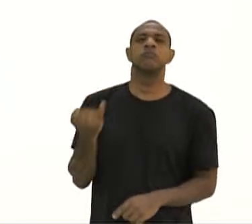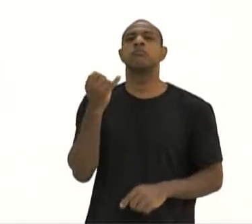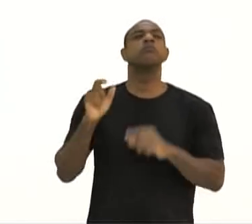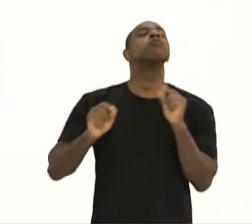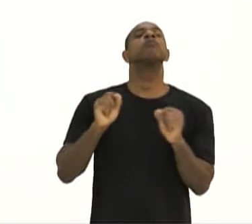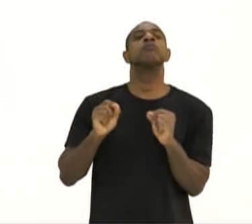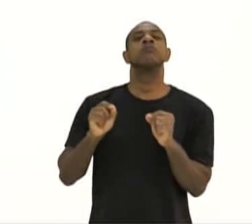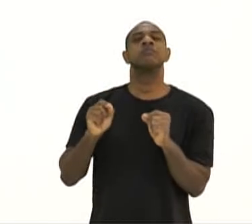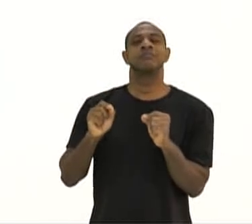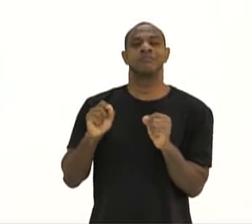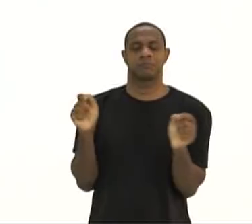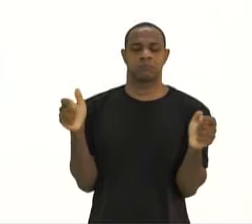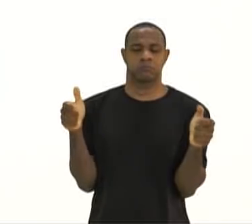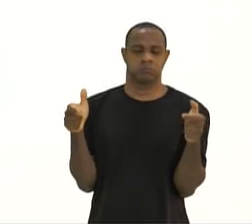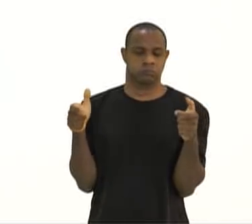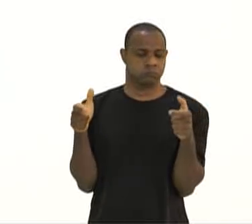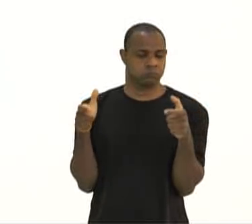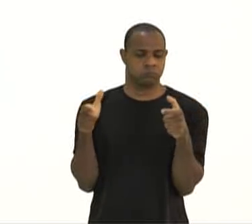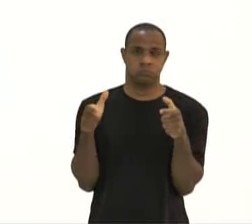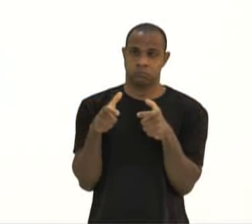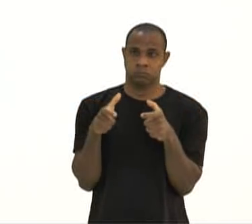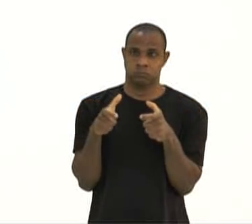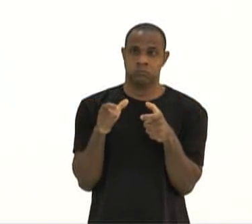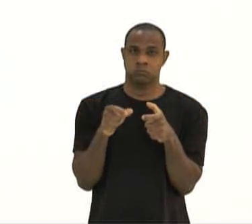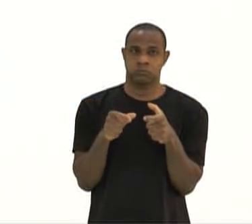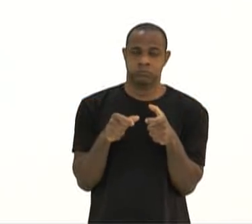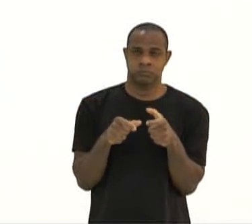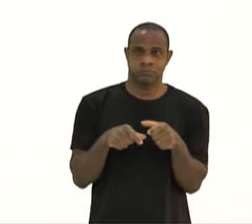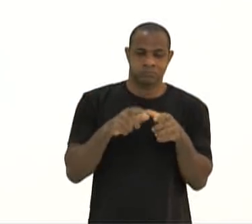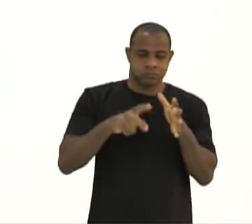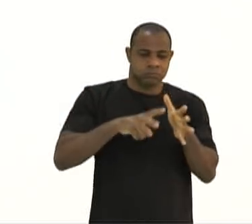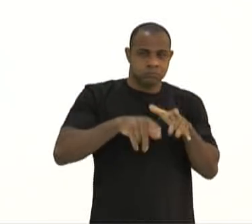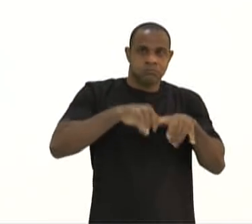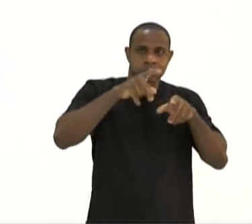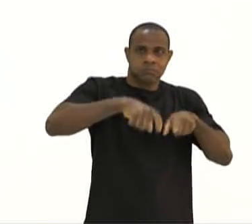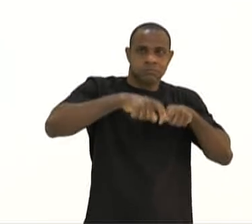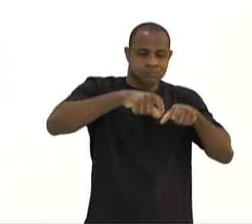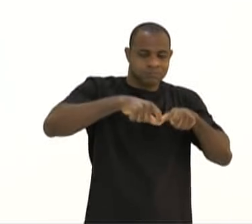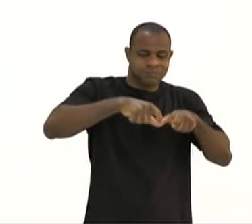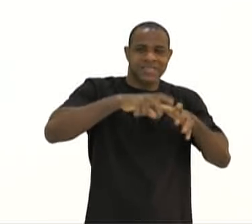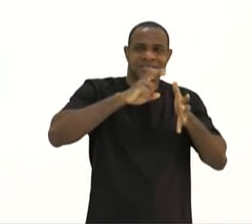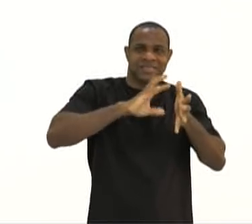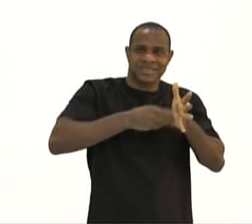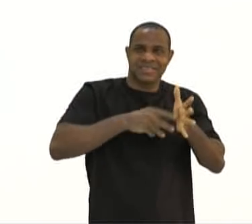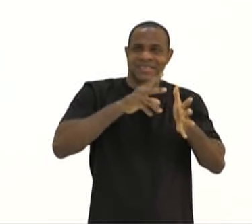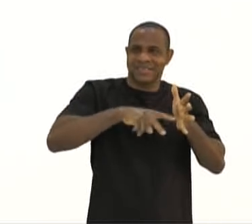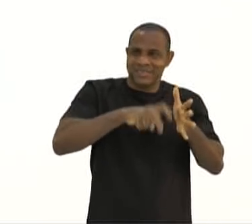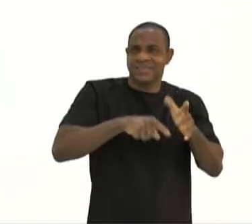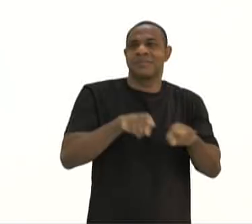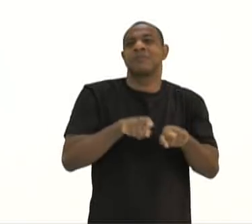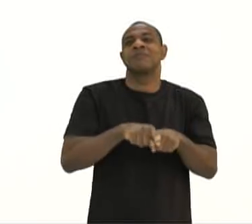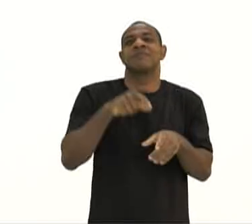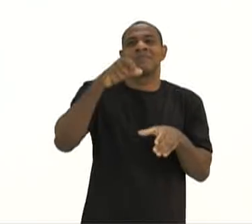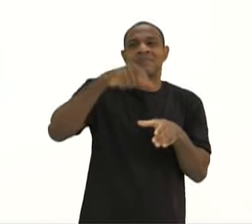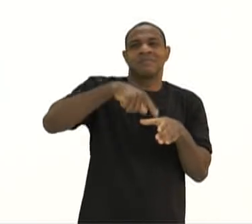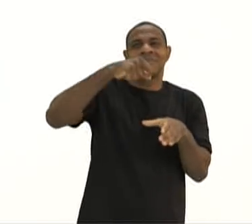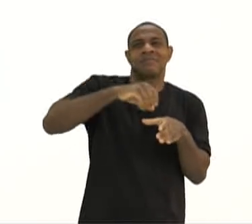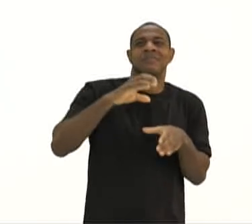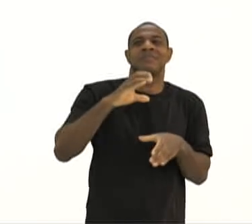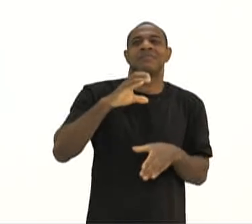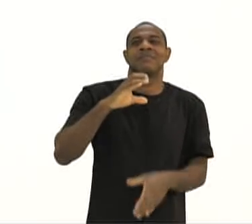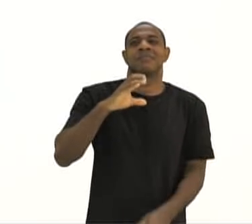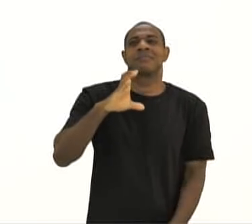importante? A diminuição da produção cafeeira, por questões internacionais, crise internacional, tudo